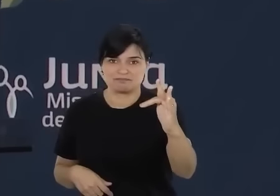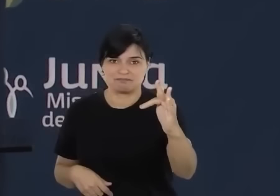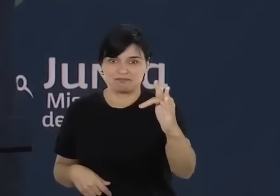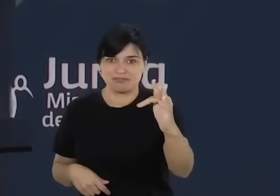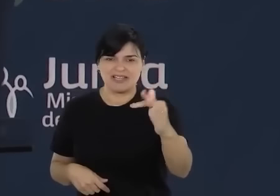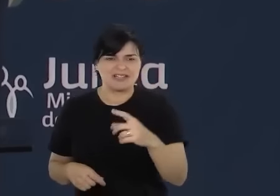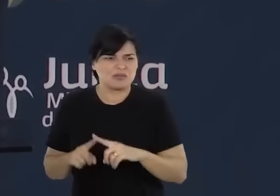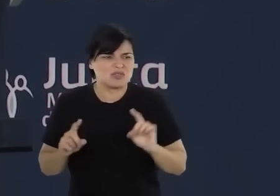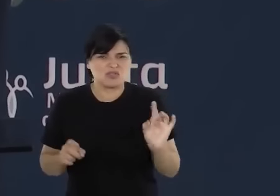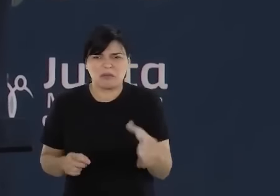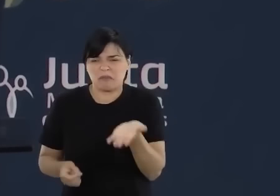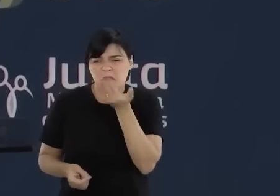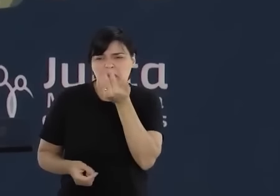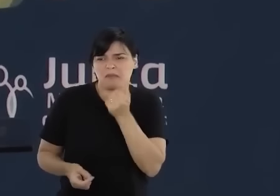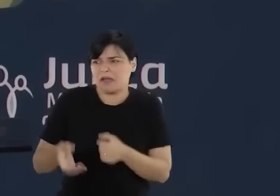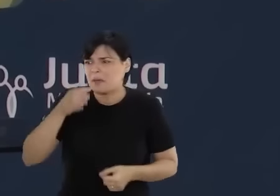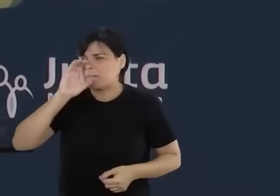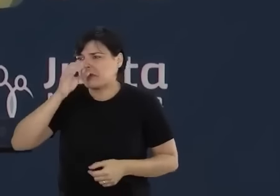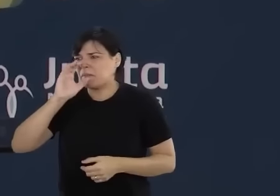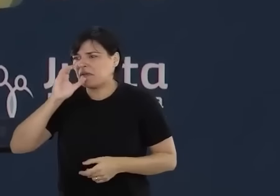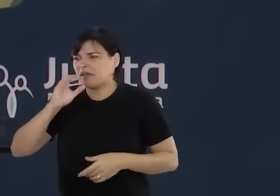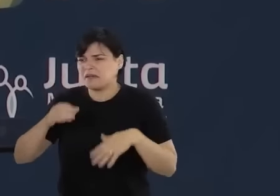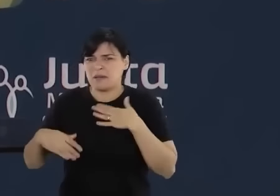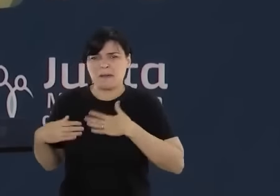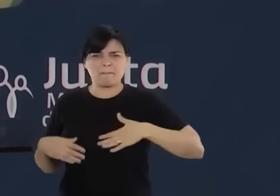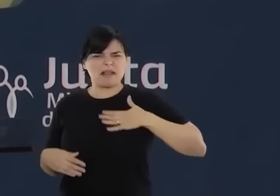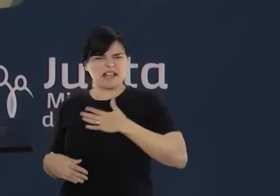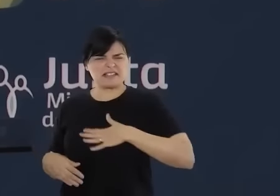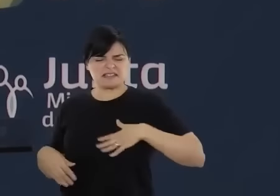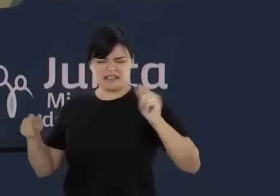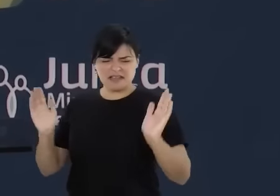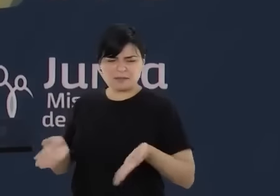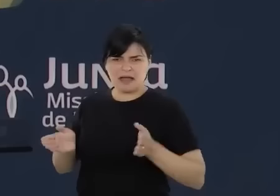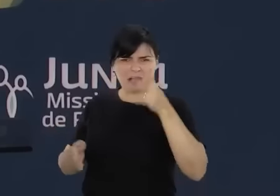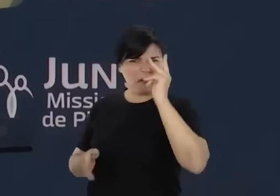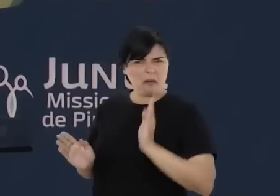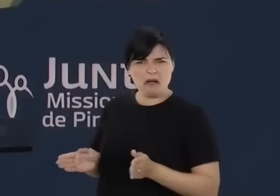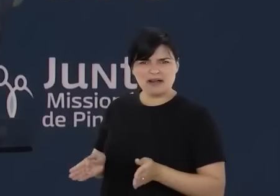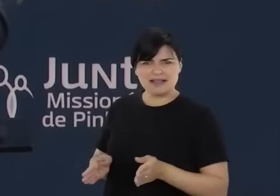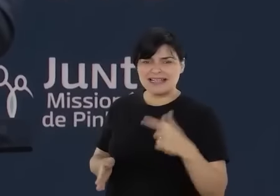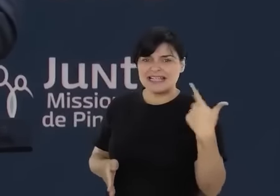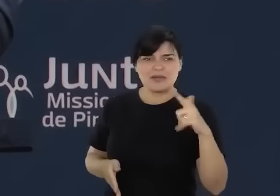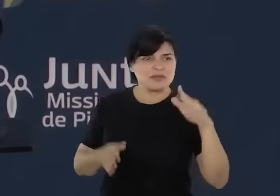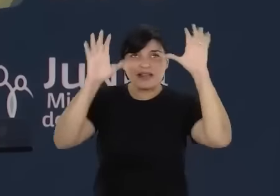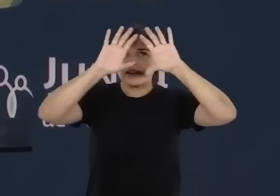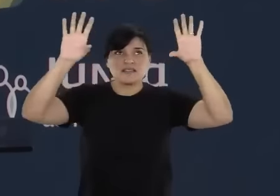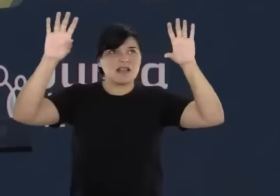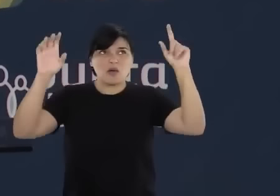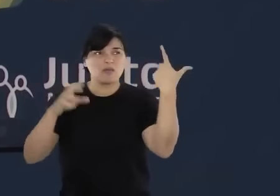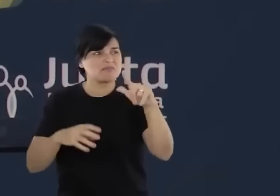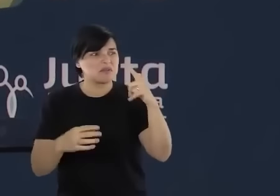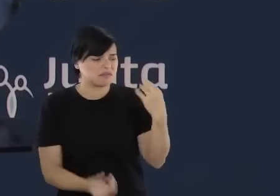de nós todos os baldes de prazer porque não tem acerto de contas não tem juízo final não tem céu não tem inferno não tem amanhã não